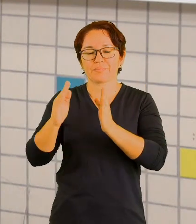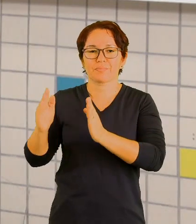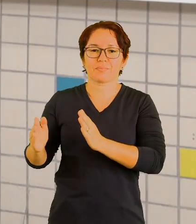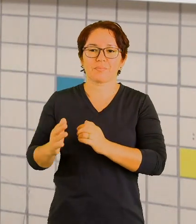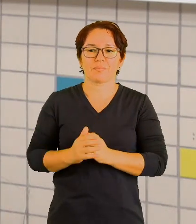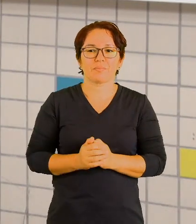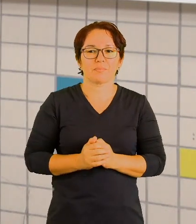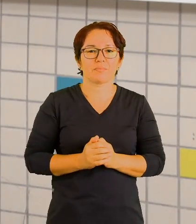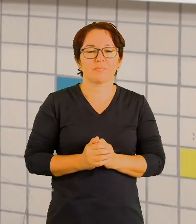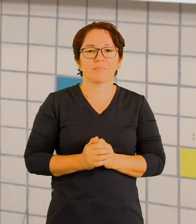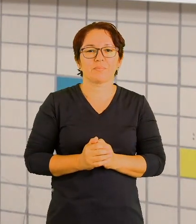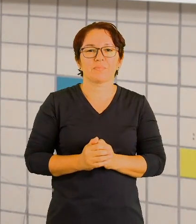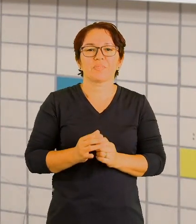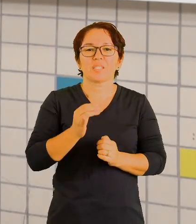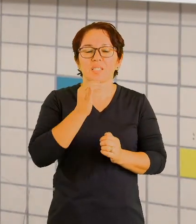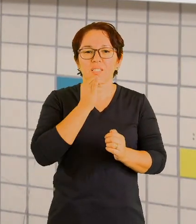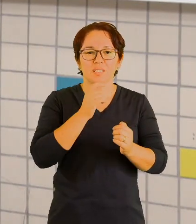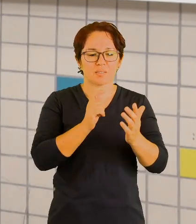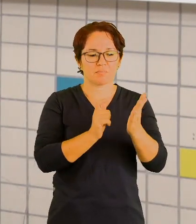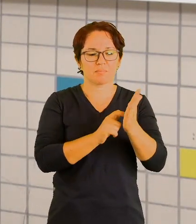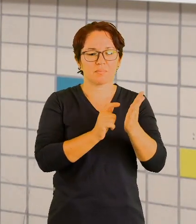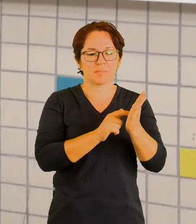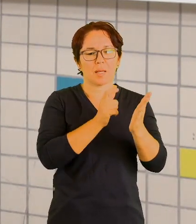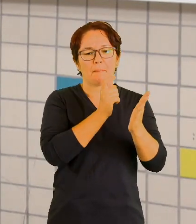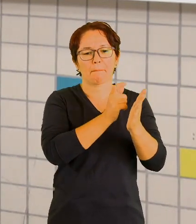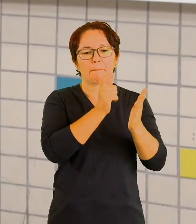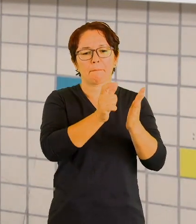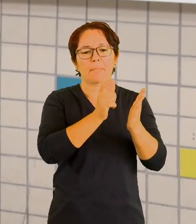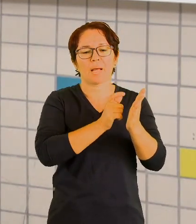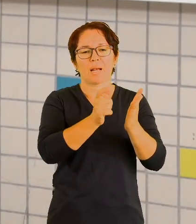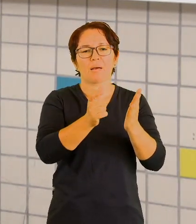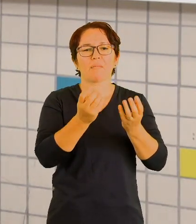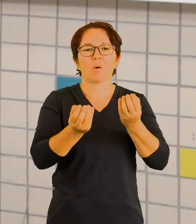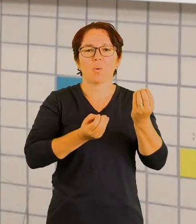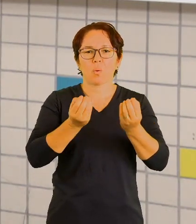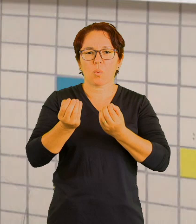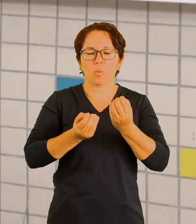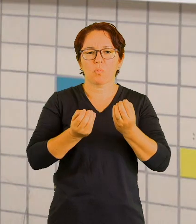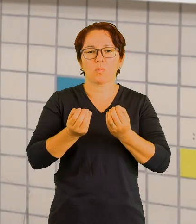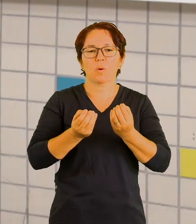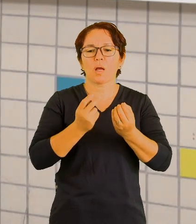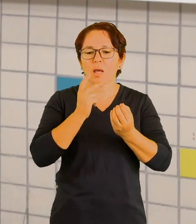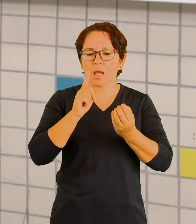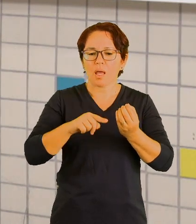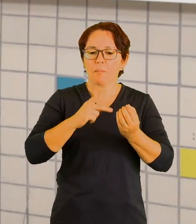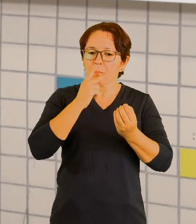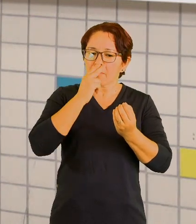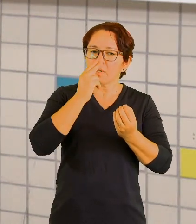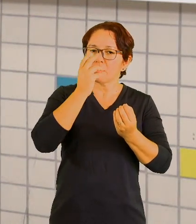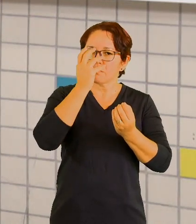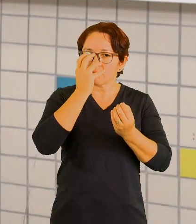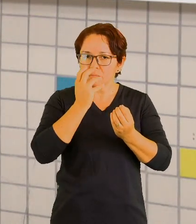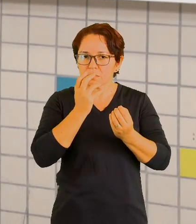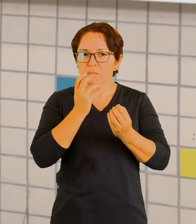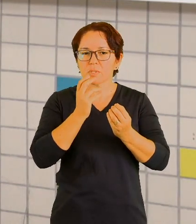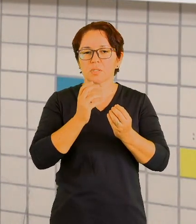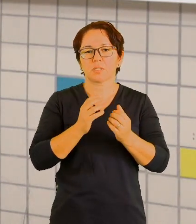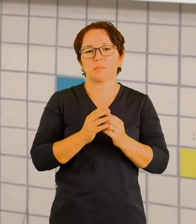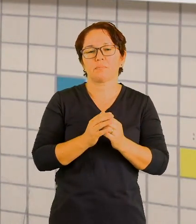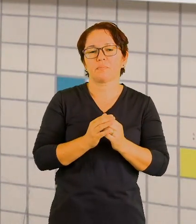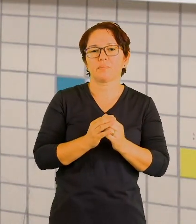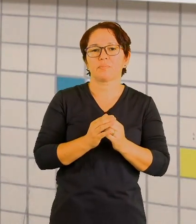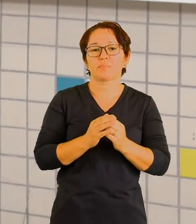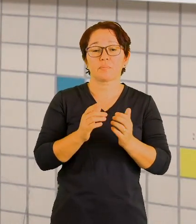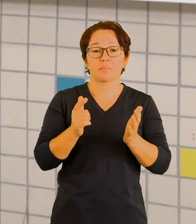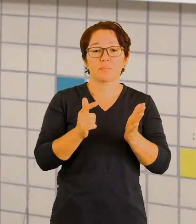é a linguagem utilizada? Nós utilizamos o registro formal. Como que ele é elaborado?